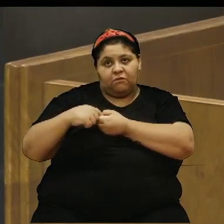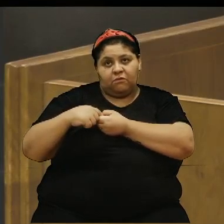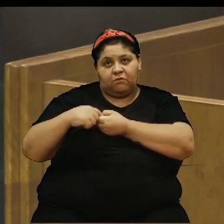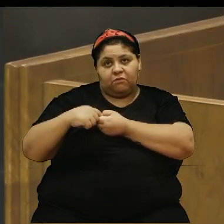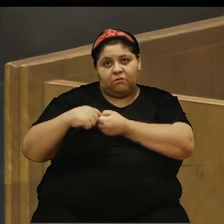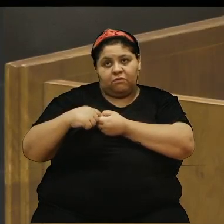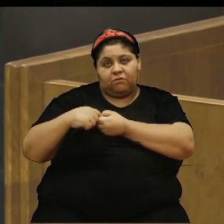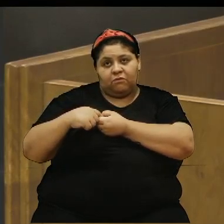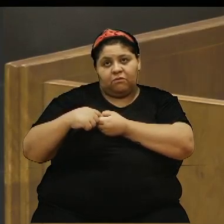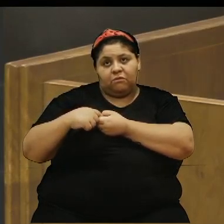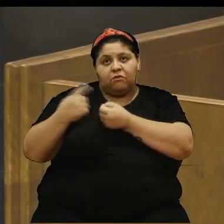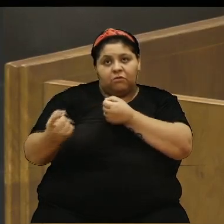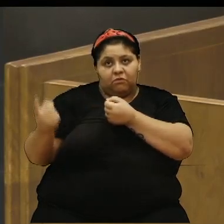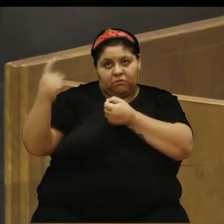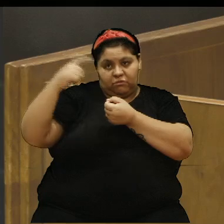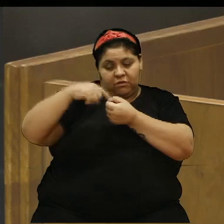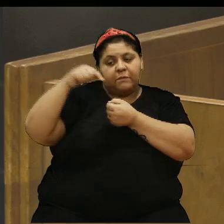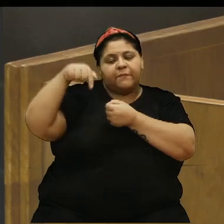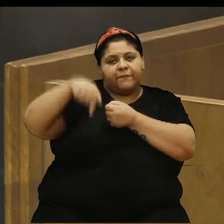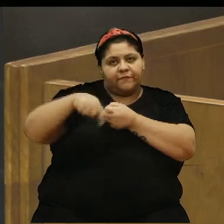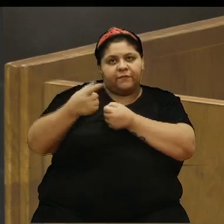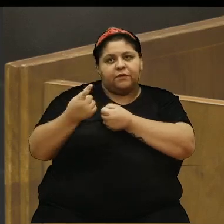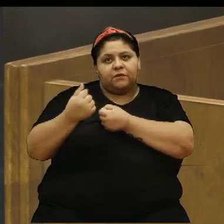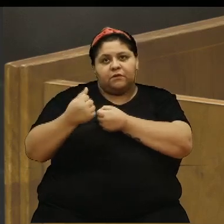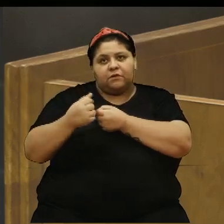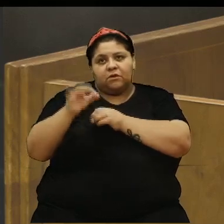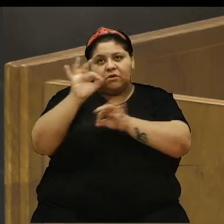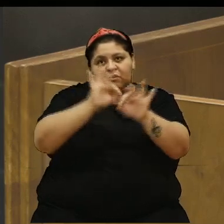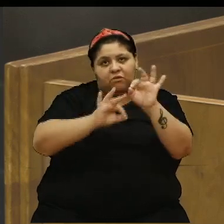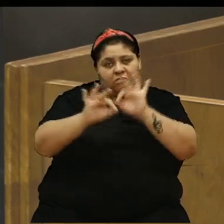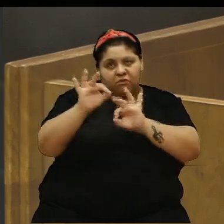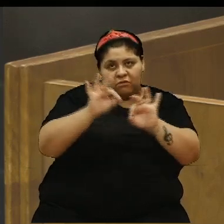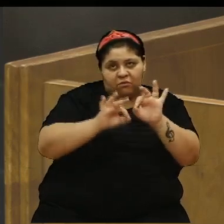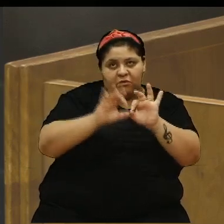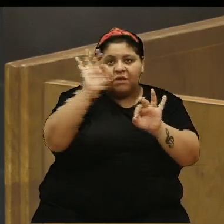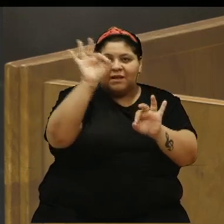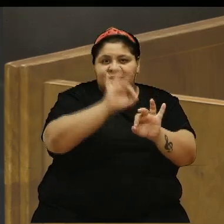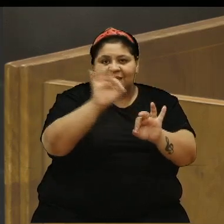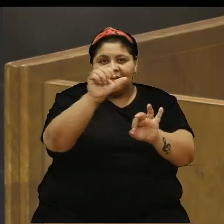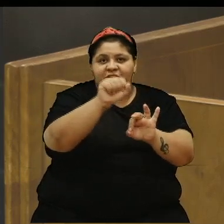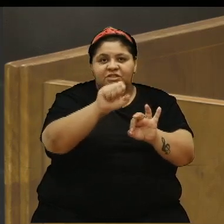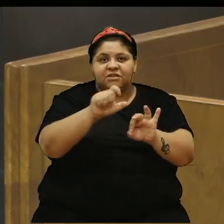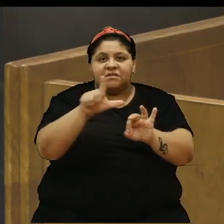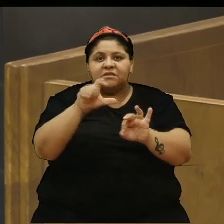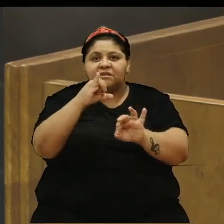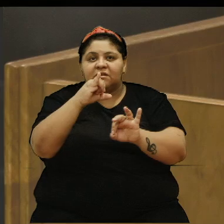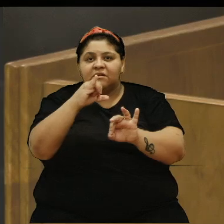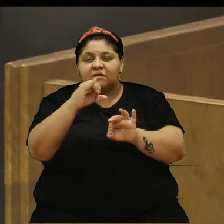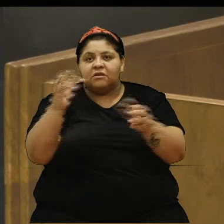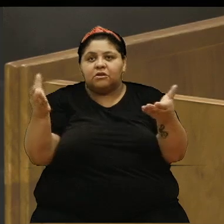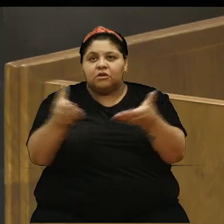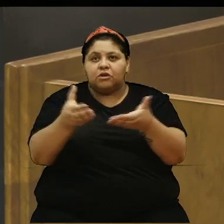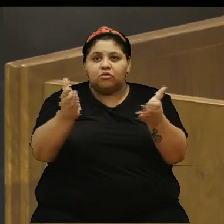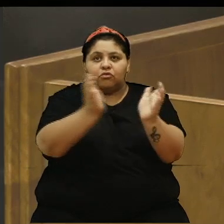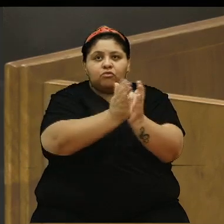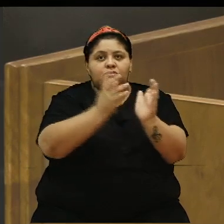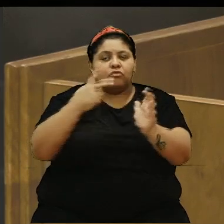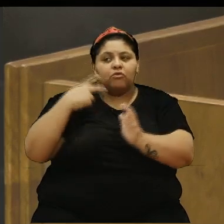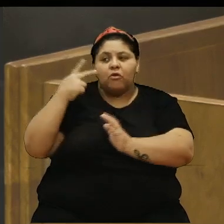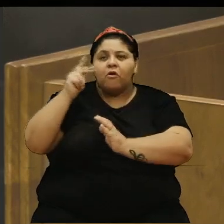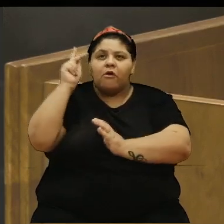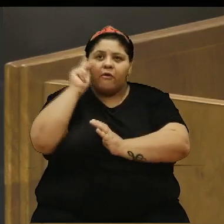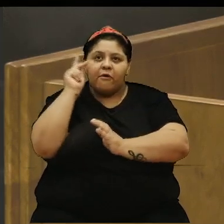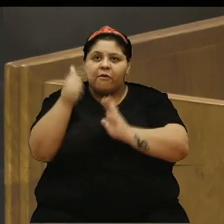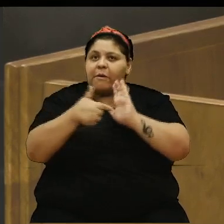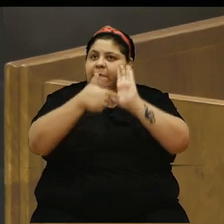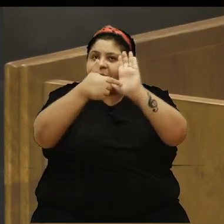além da restituição, este valor corrigido pela tal da taxa Selic, que hoje o nosso colega, vereador Cláudio,